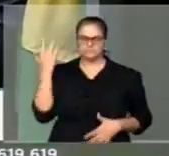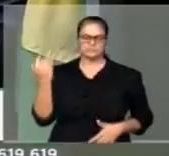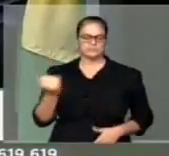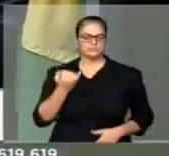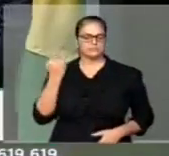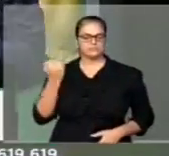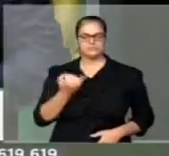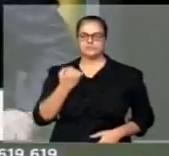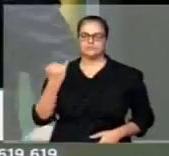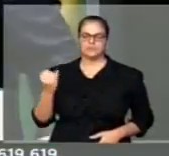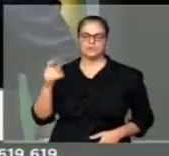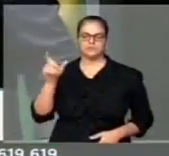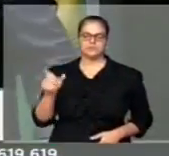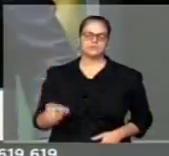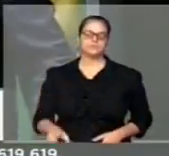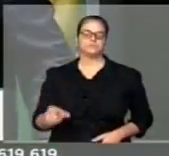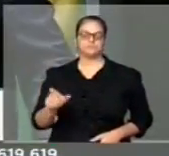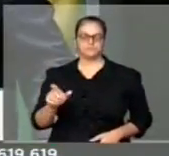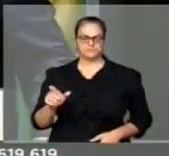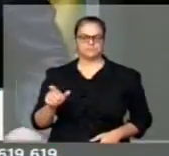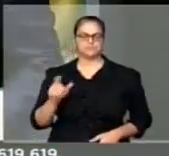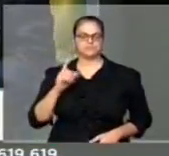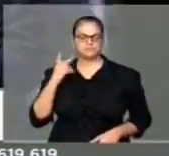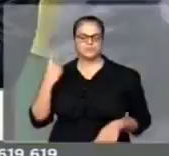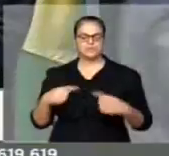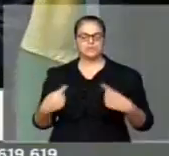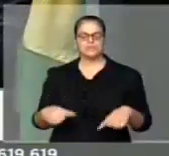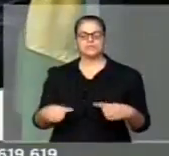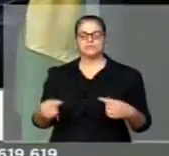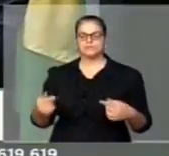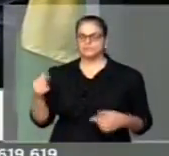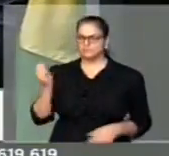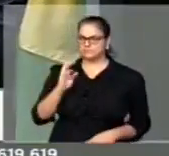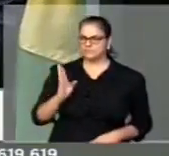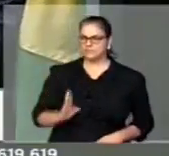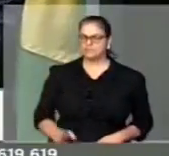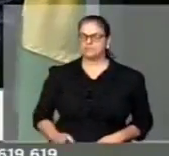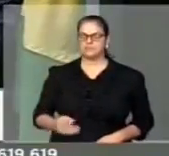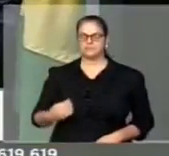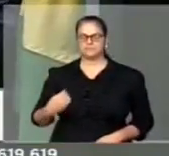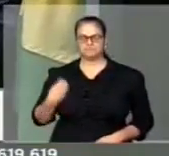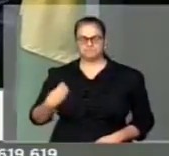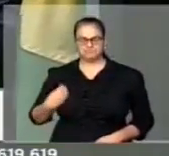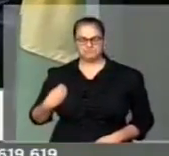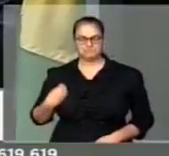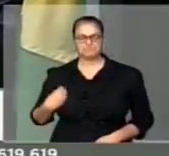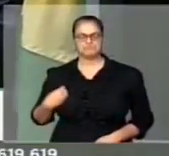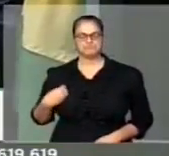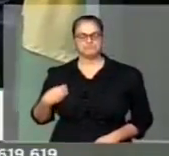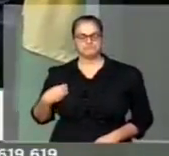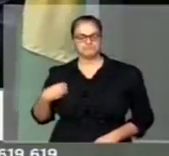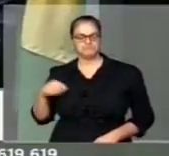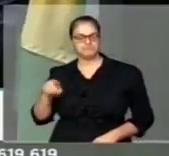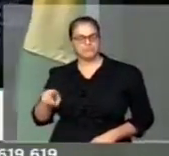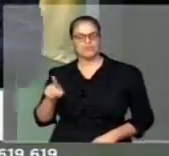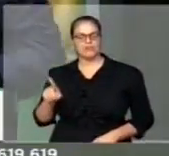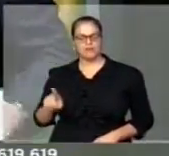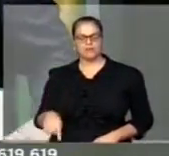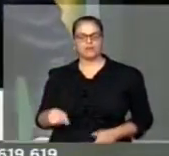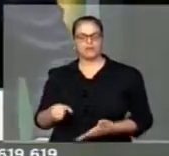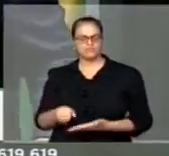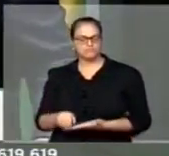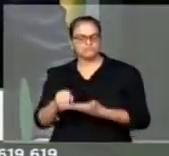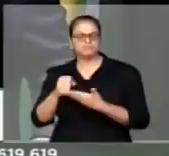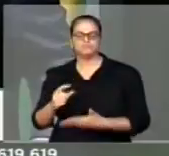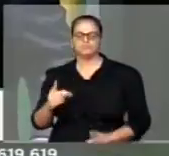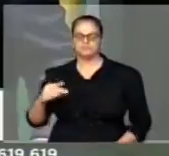do Brasil, no Brasil contemporâneo, que é um dos pilares do PMDB e, sem sombra